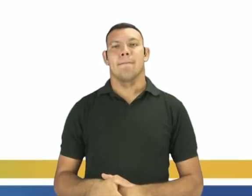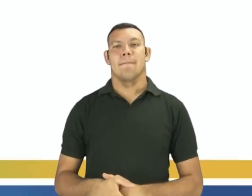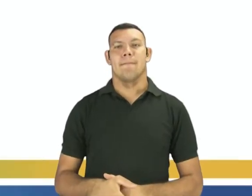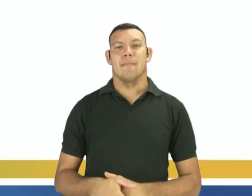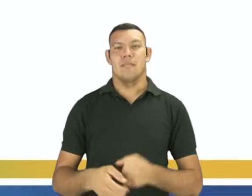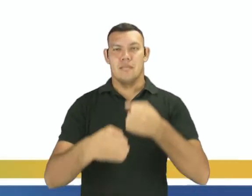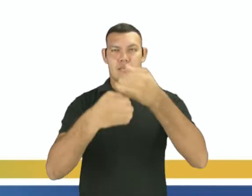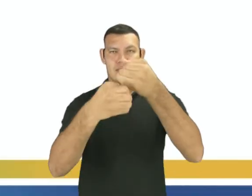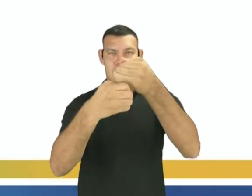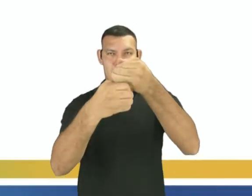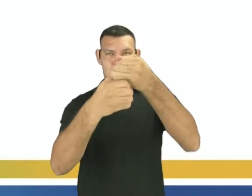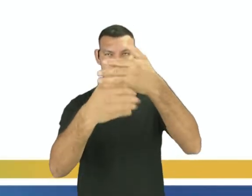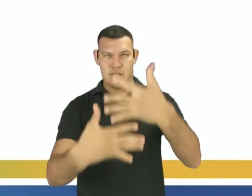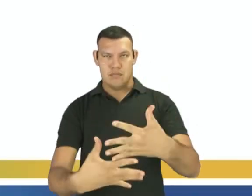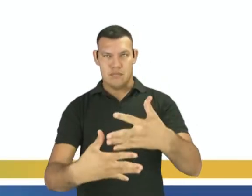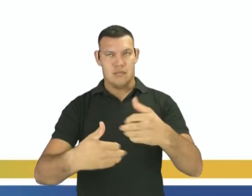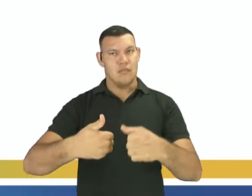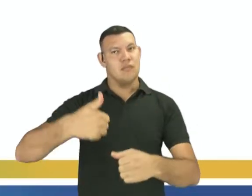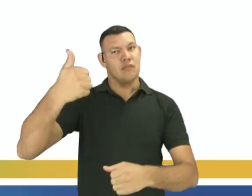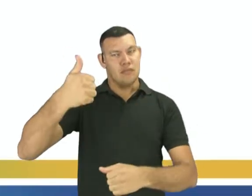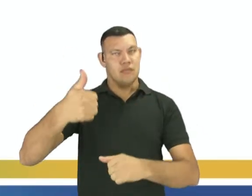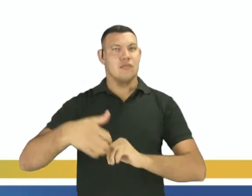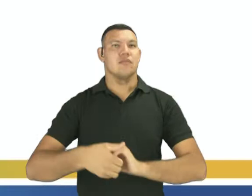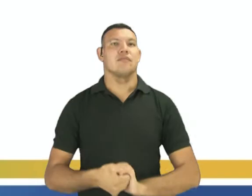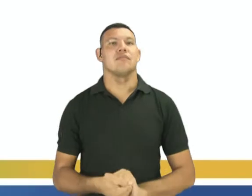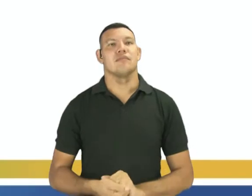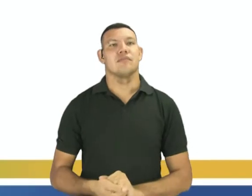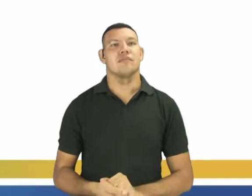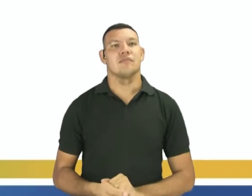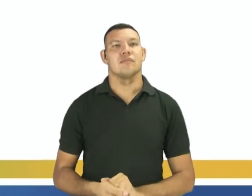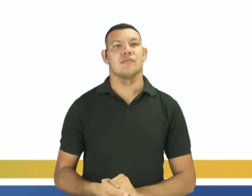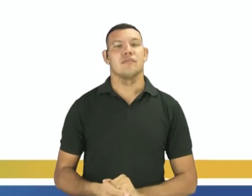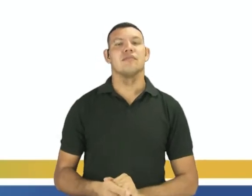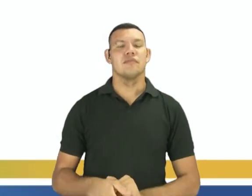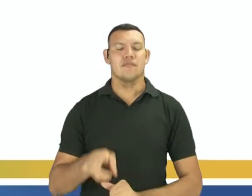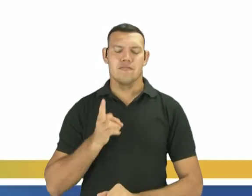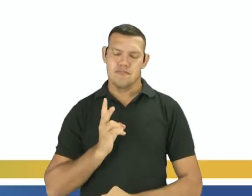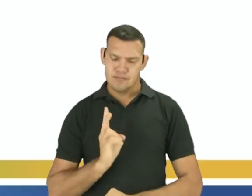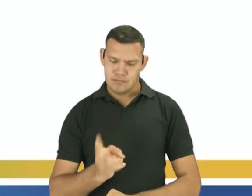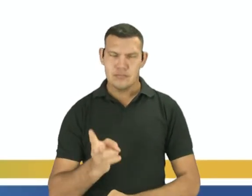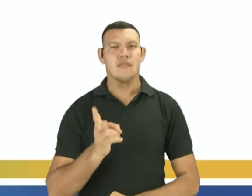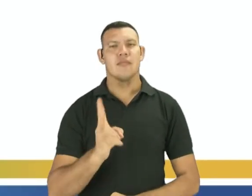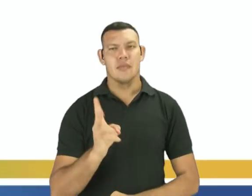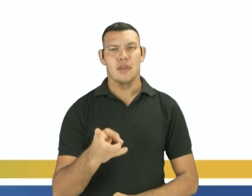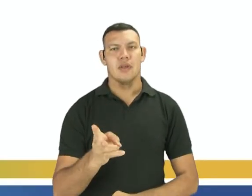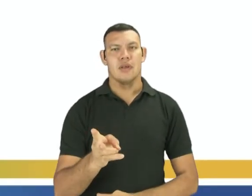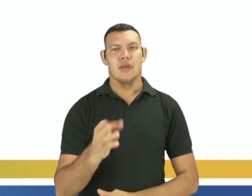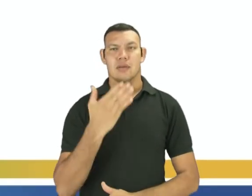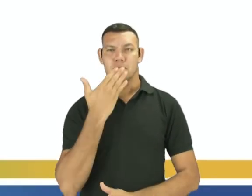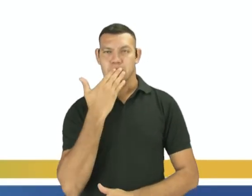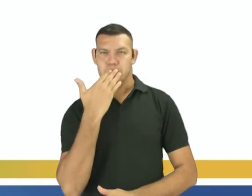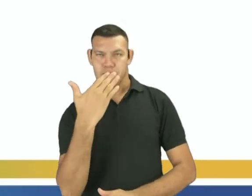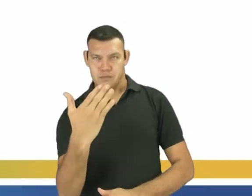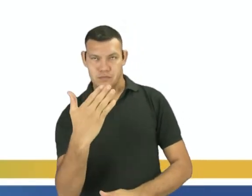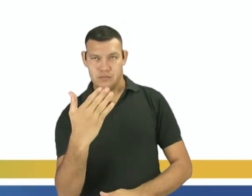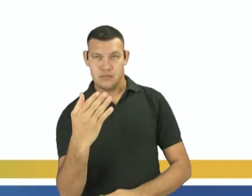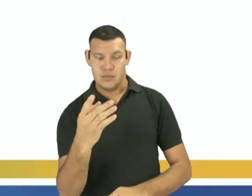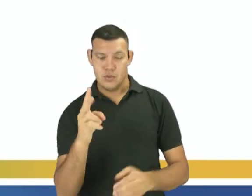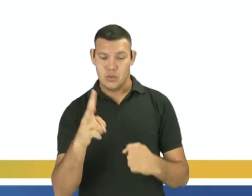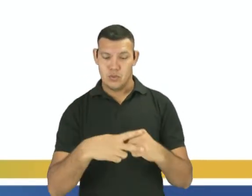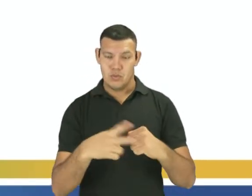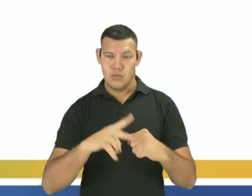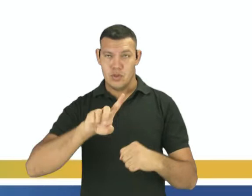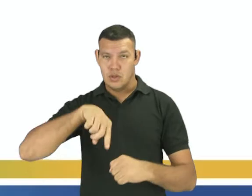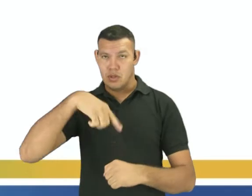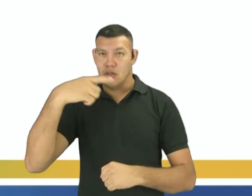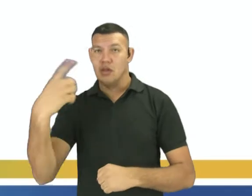trouxe aí 4 verbinhos em que eles sempre vão exigir que o verbo que vem após eles